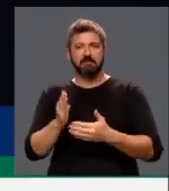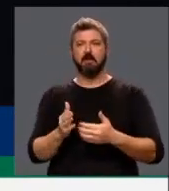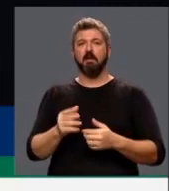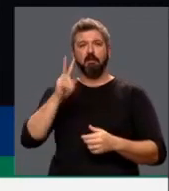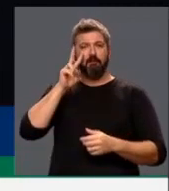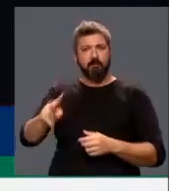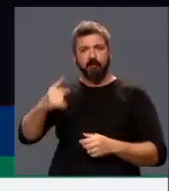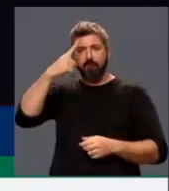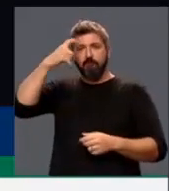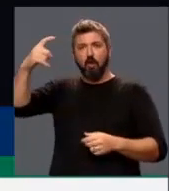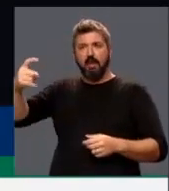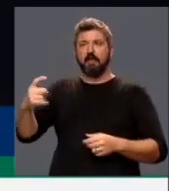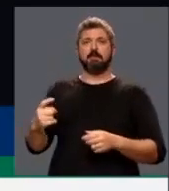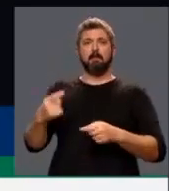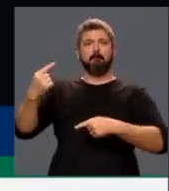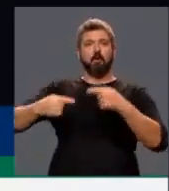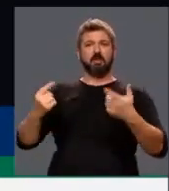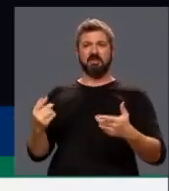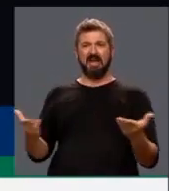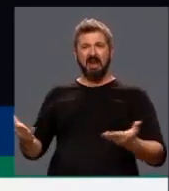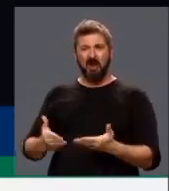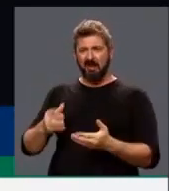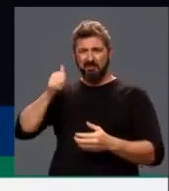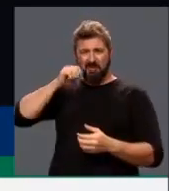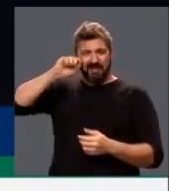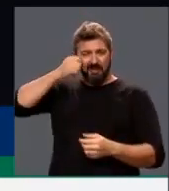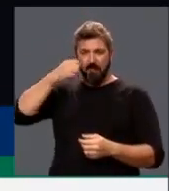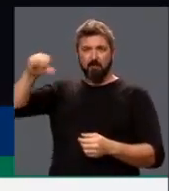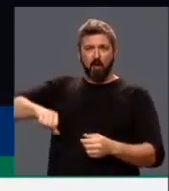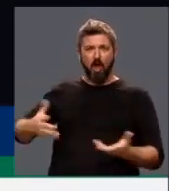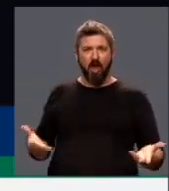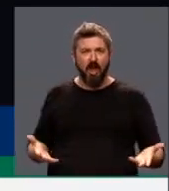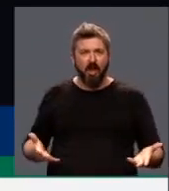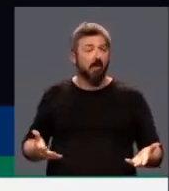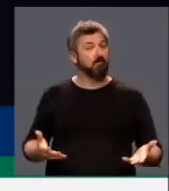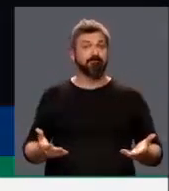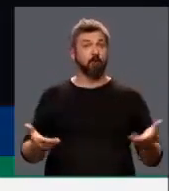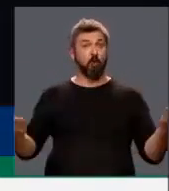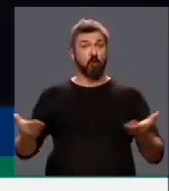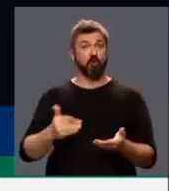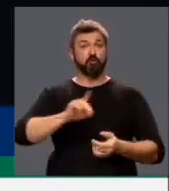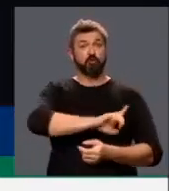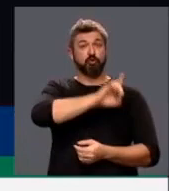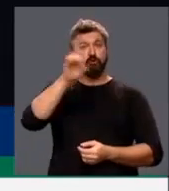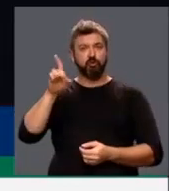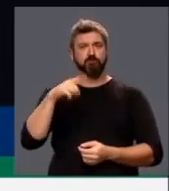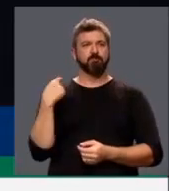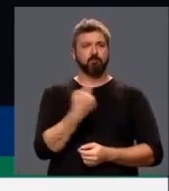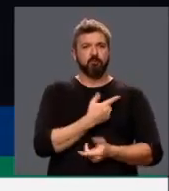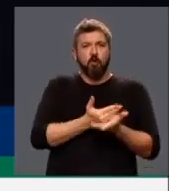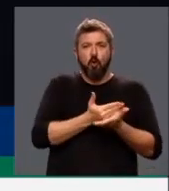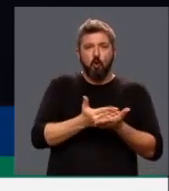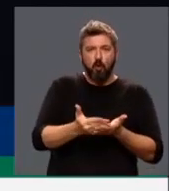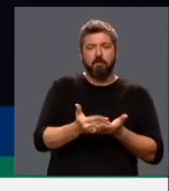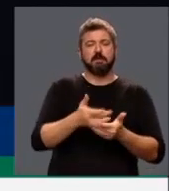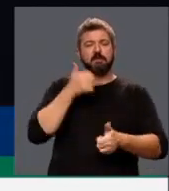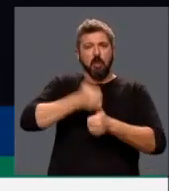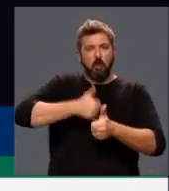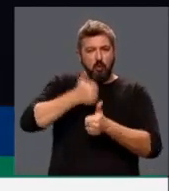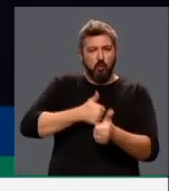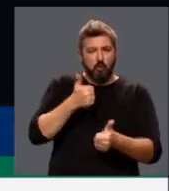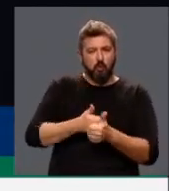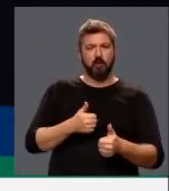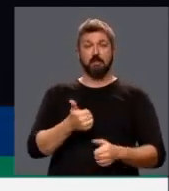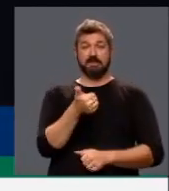política, em especial as mulheres negras. Então, nesse dia que nós estamos iniciando essa caminhada